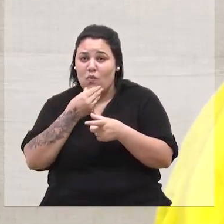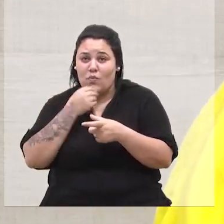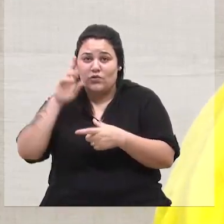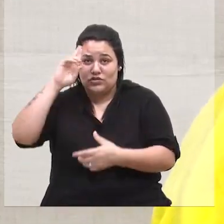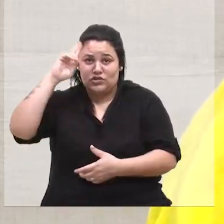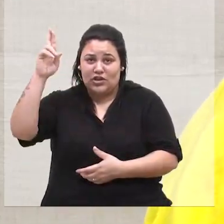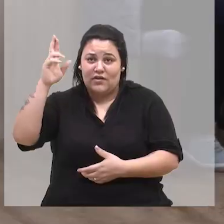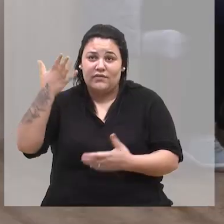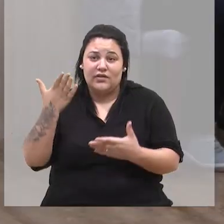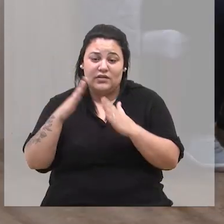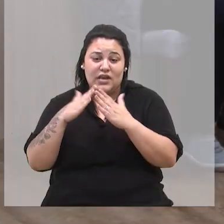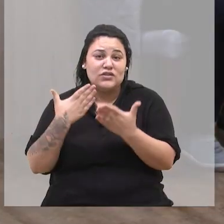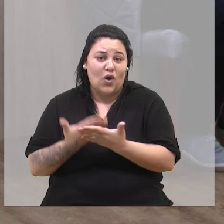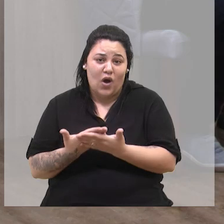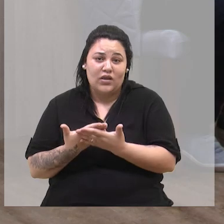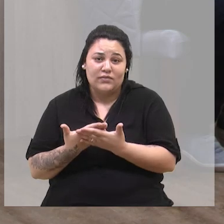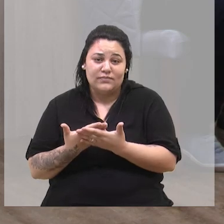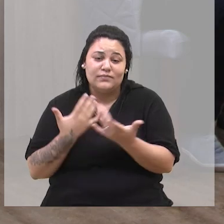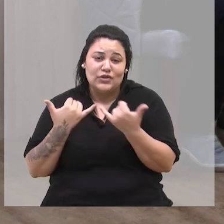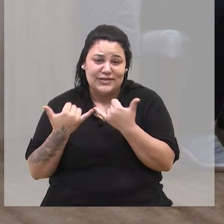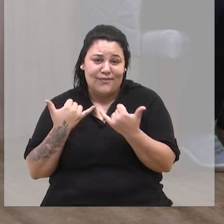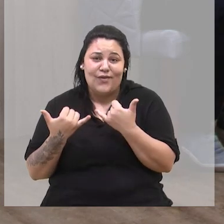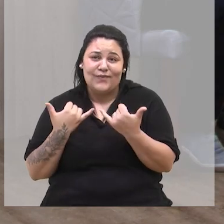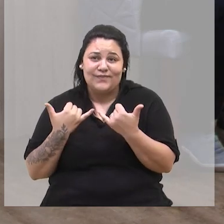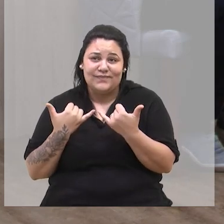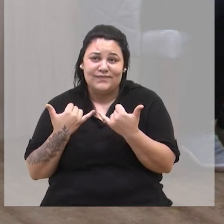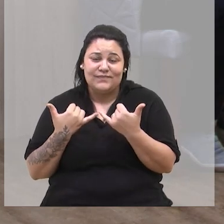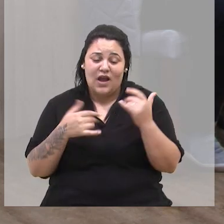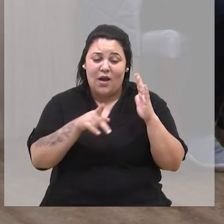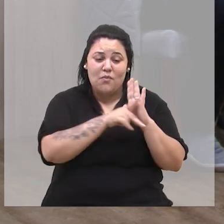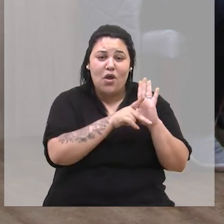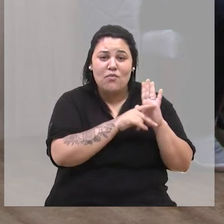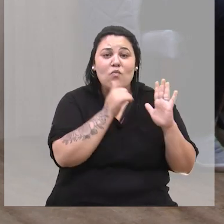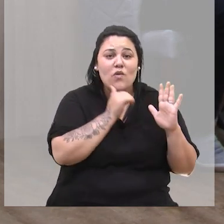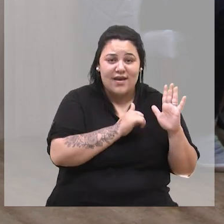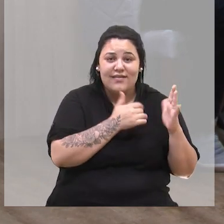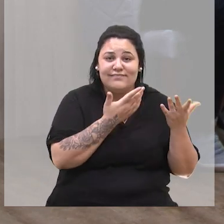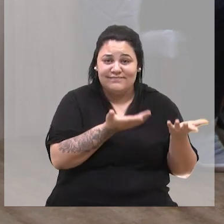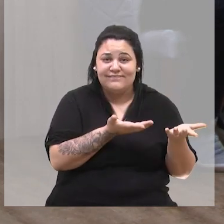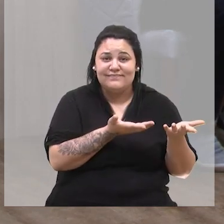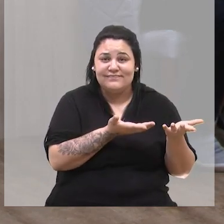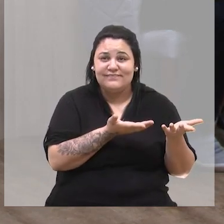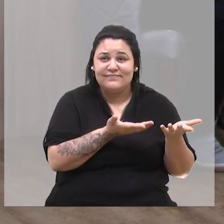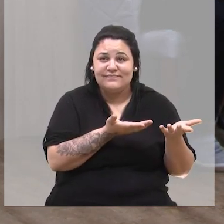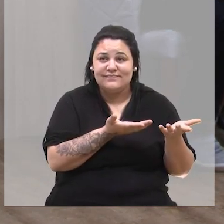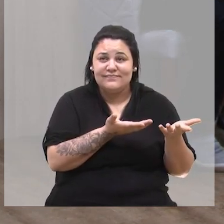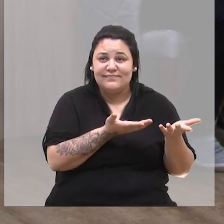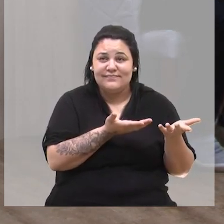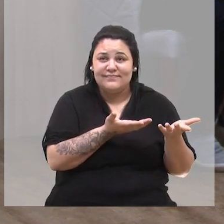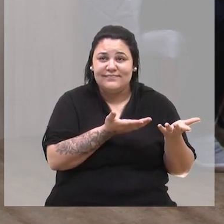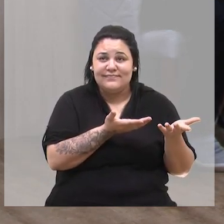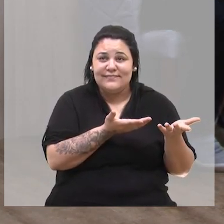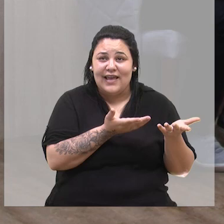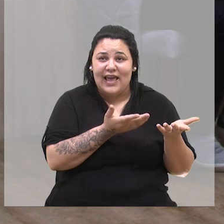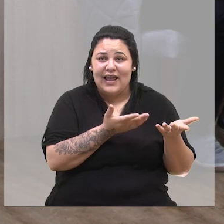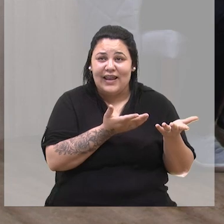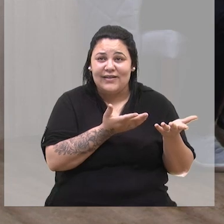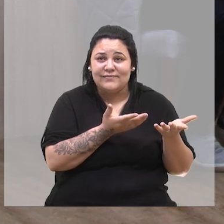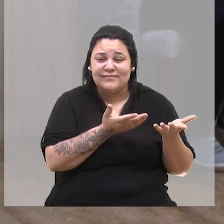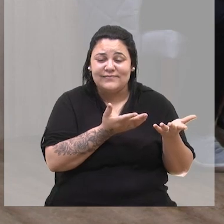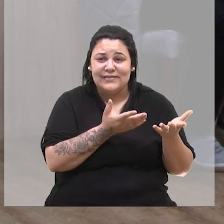diretores do que mulheres. O diretor da escola. Da escola. Sim. Então, a própria mulher, ela absorveu